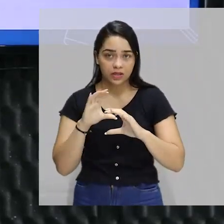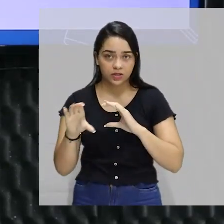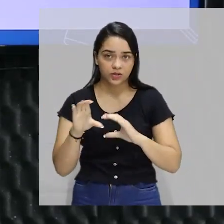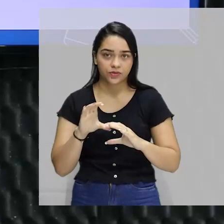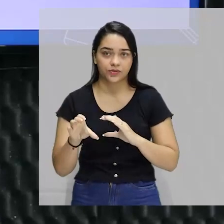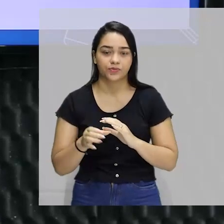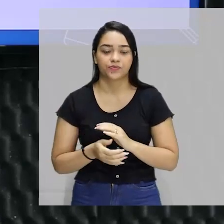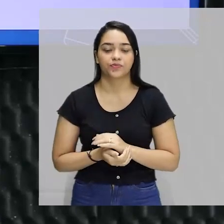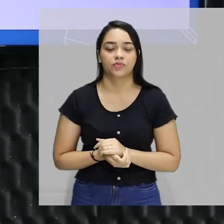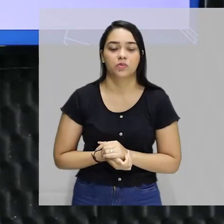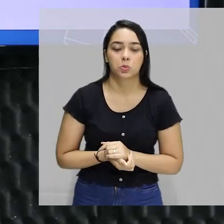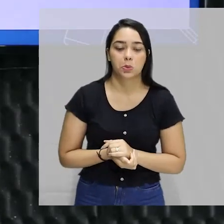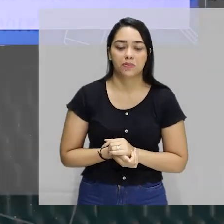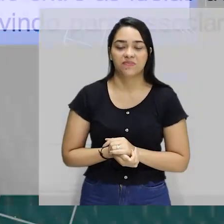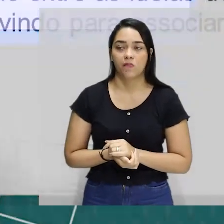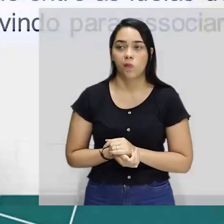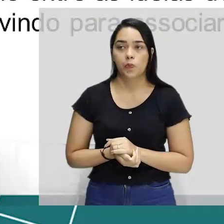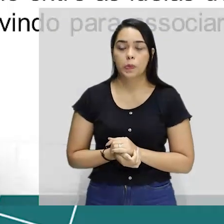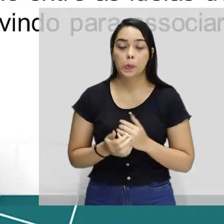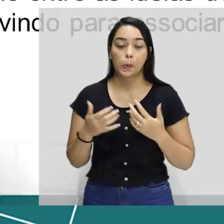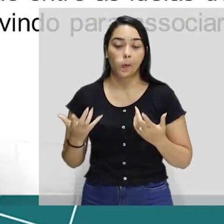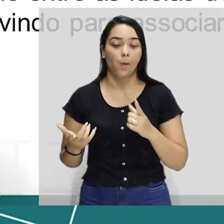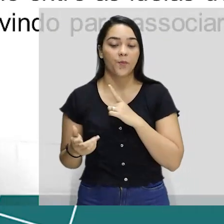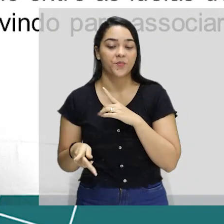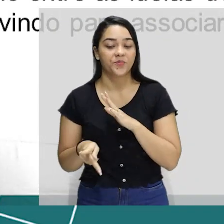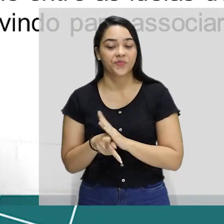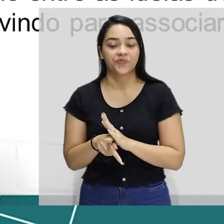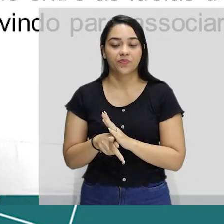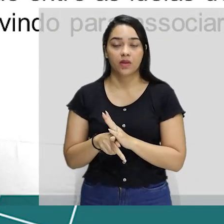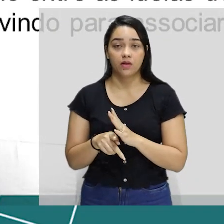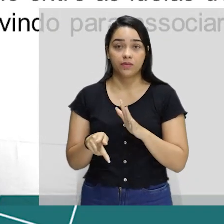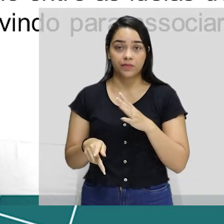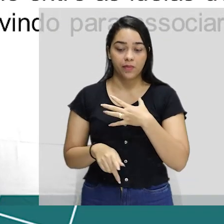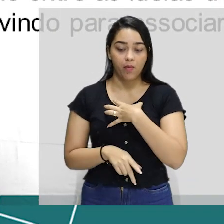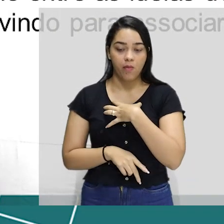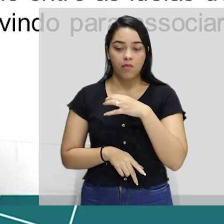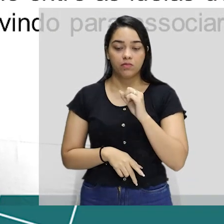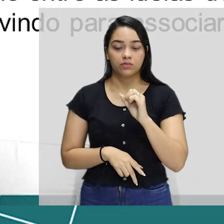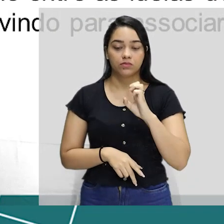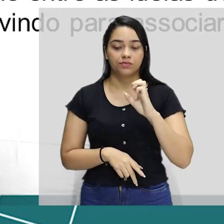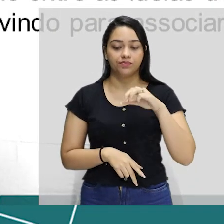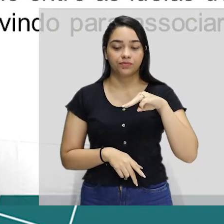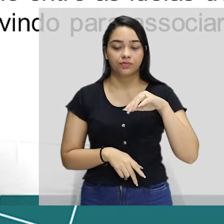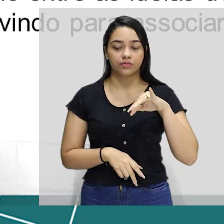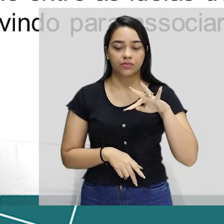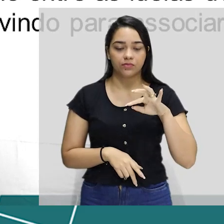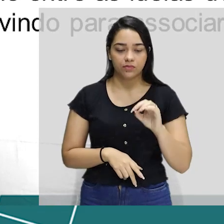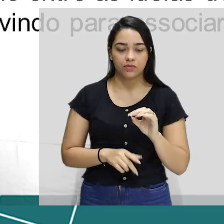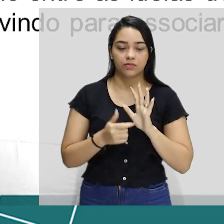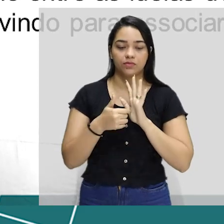comunicativo. No que se refere aos elementos de fator semântico, destacam-se a